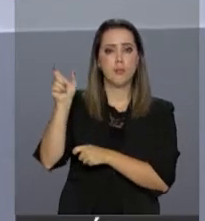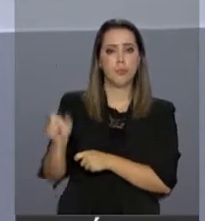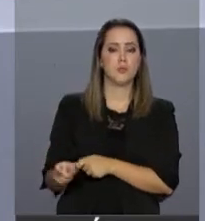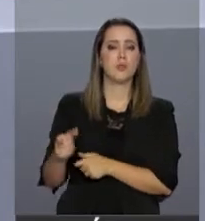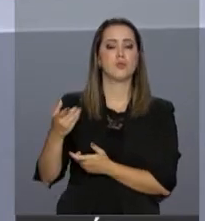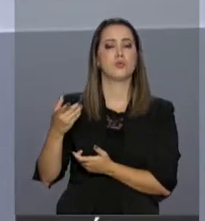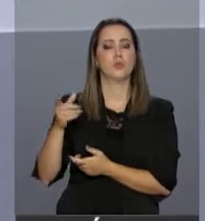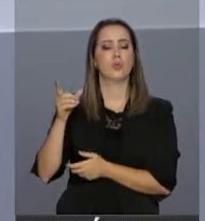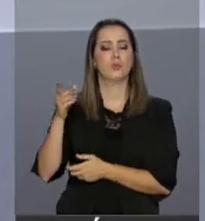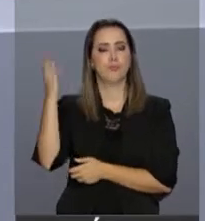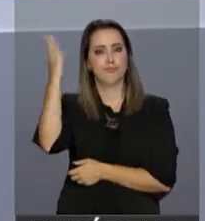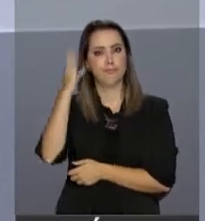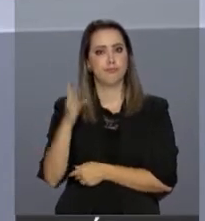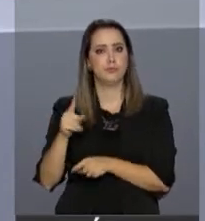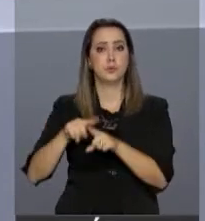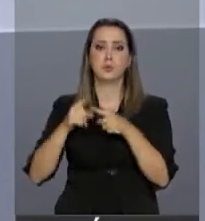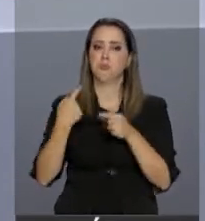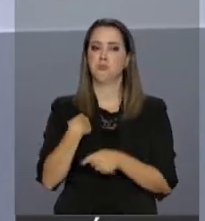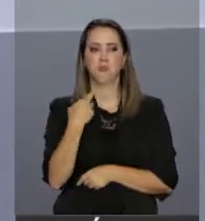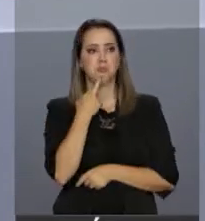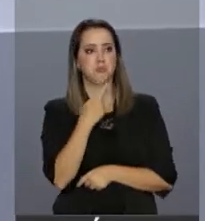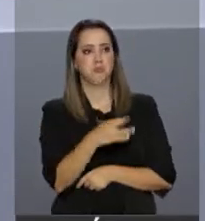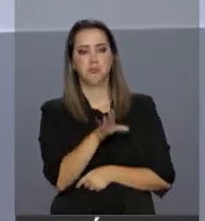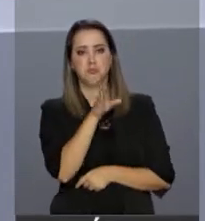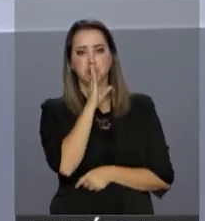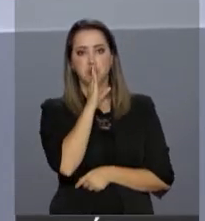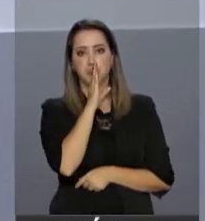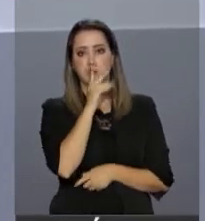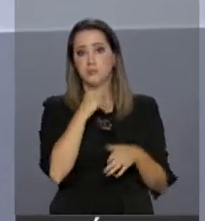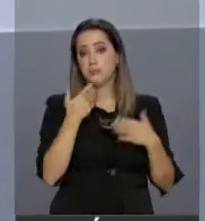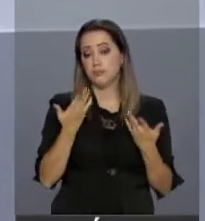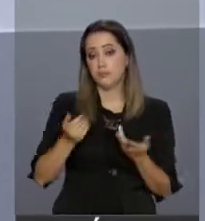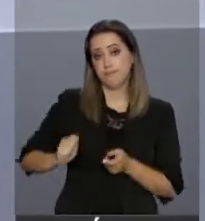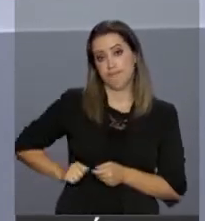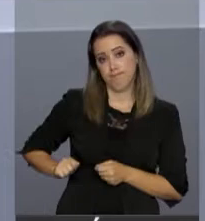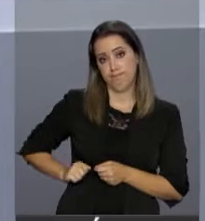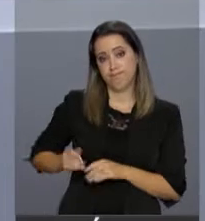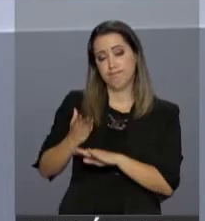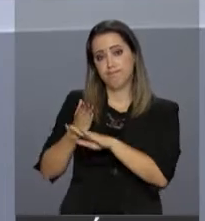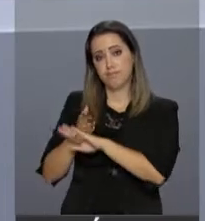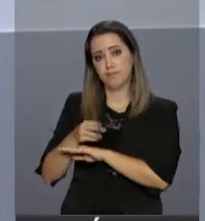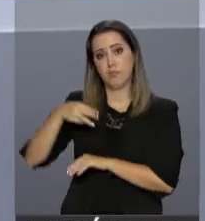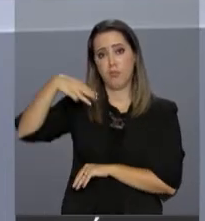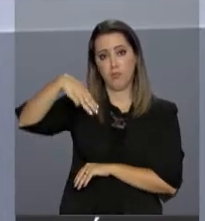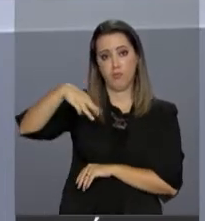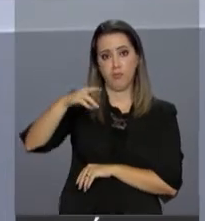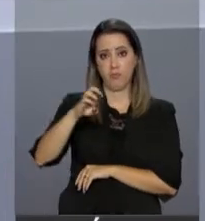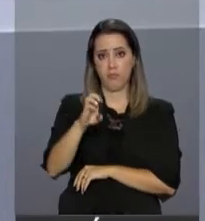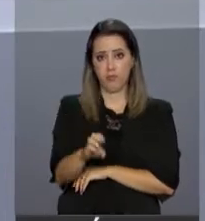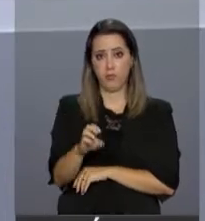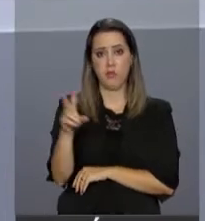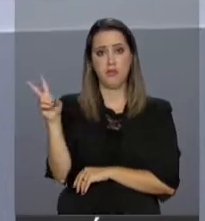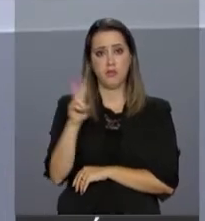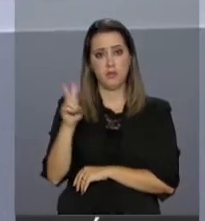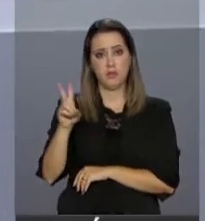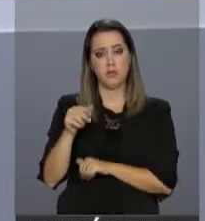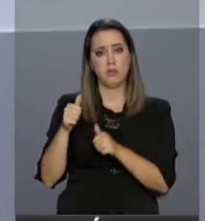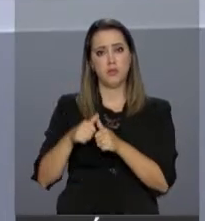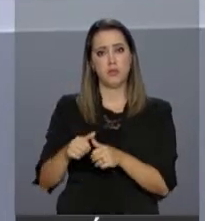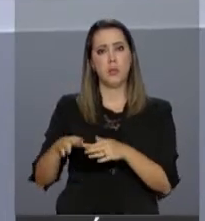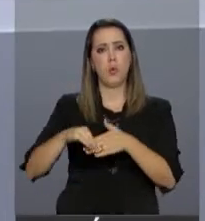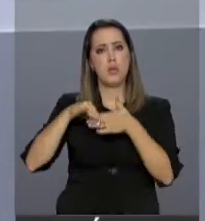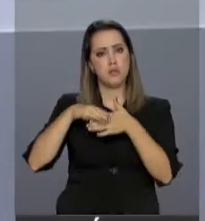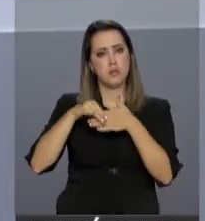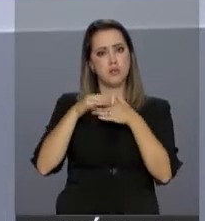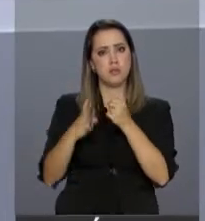j mas não houve resposta a embaixada brasileira entrou em contato com o ministério das relações exteriores da venezuela e com